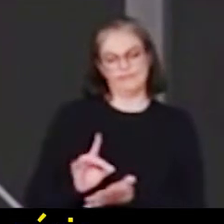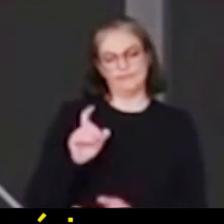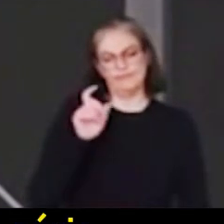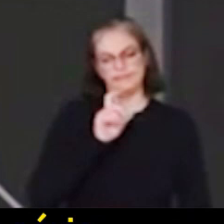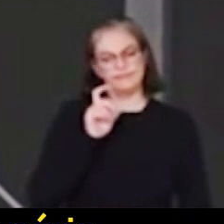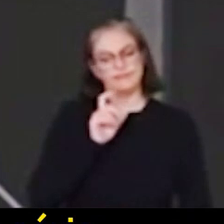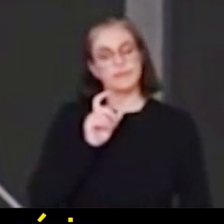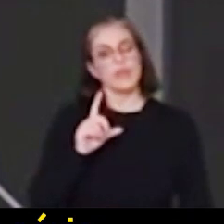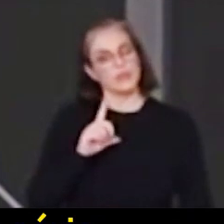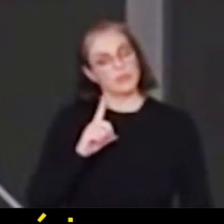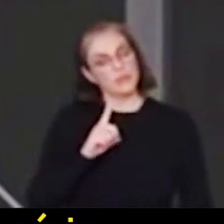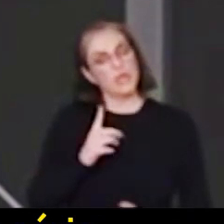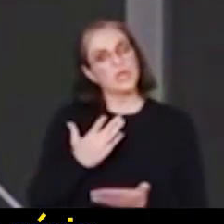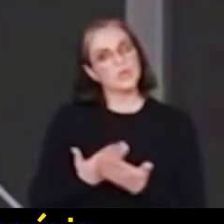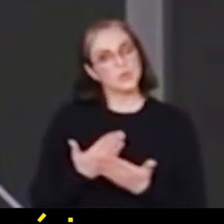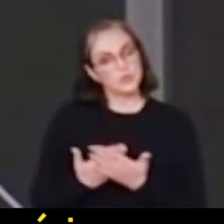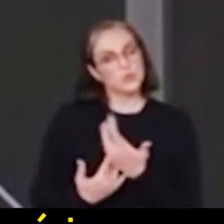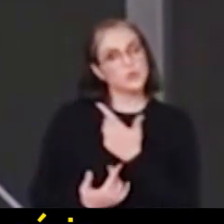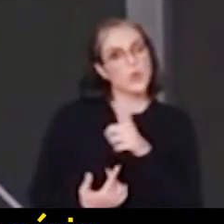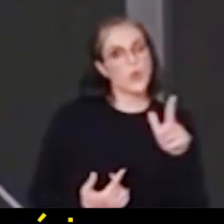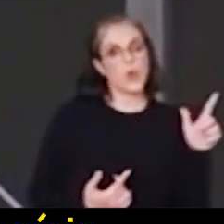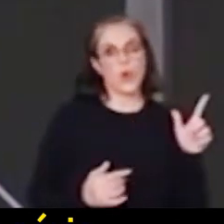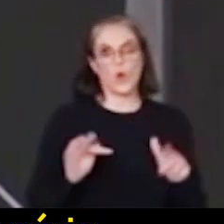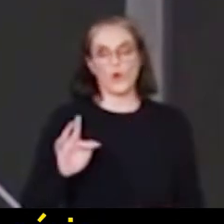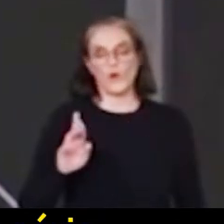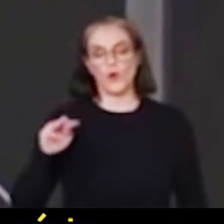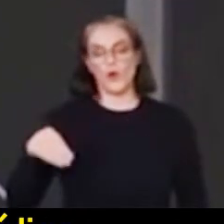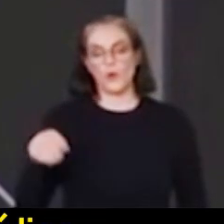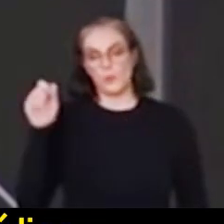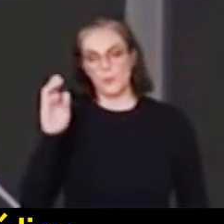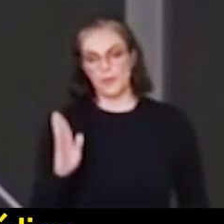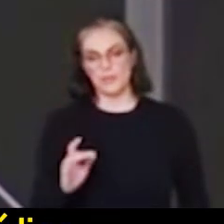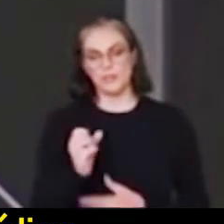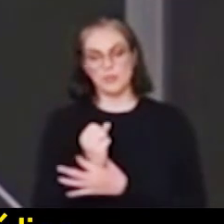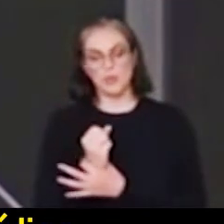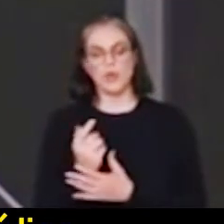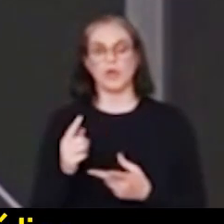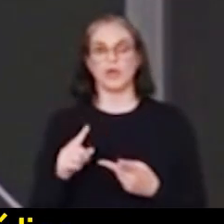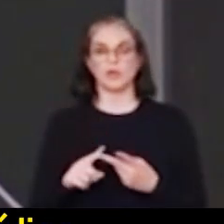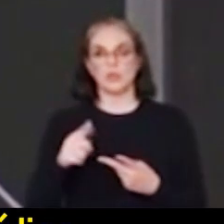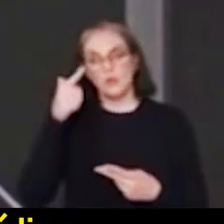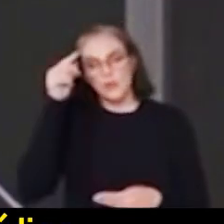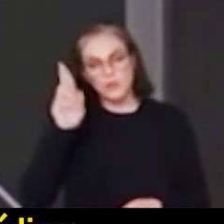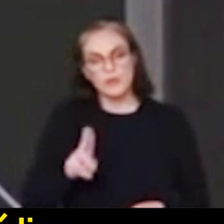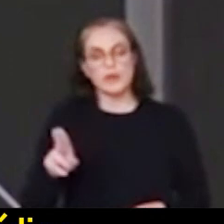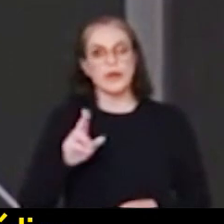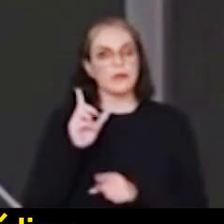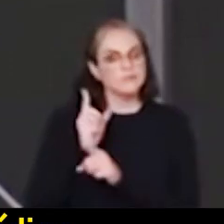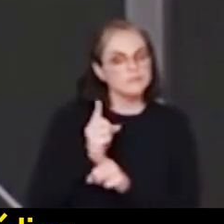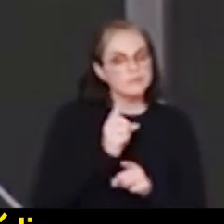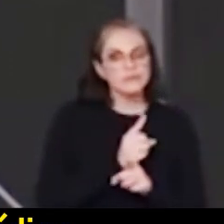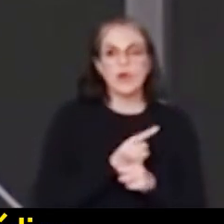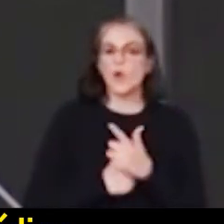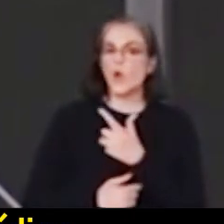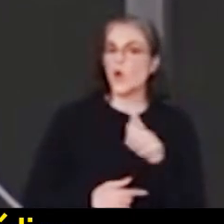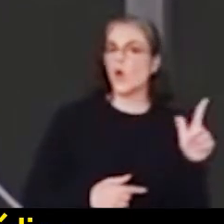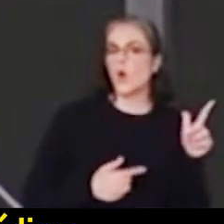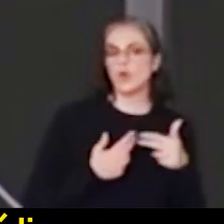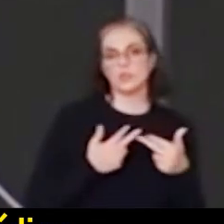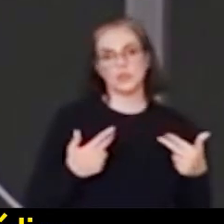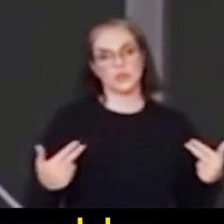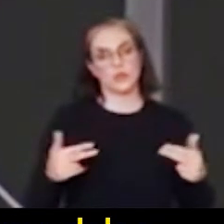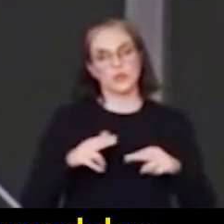Fórum Brasileiro de Segurança, pontuam uma série de variáveis que influenciaram a queda